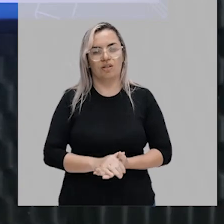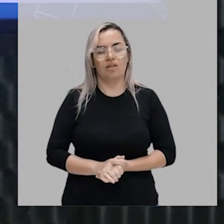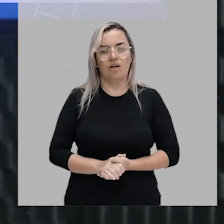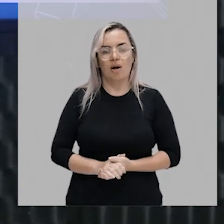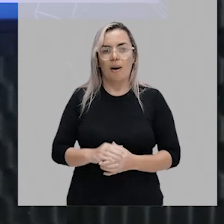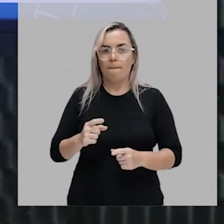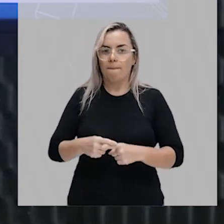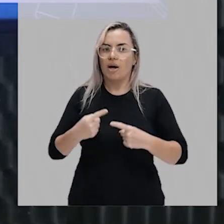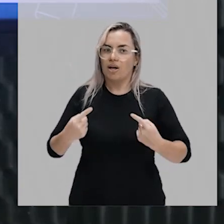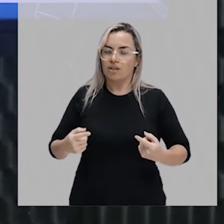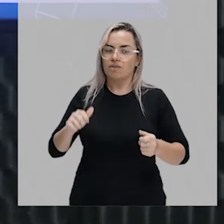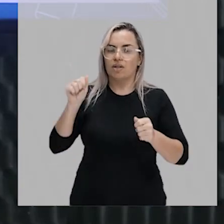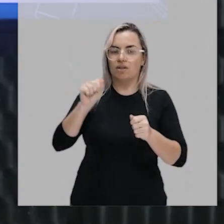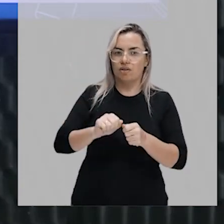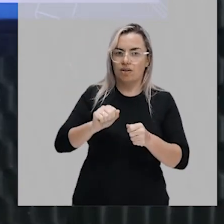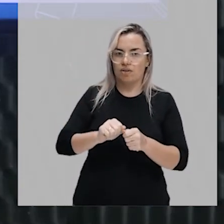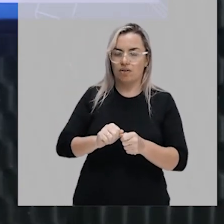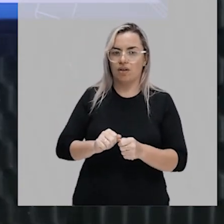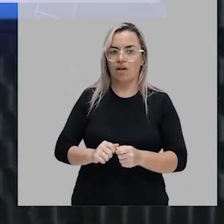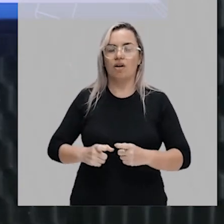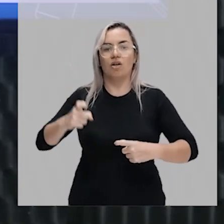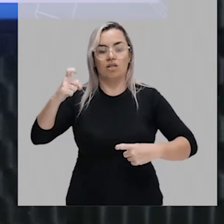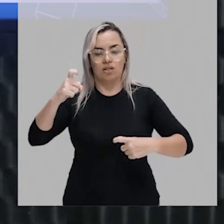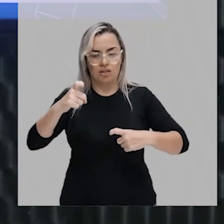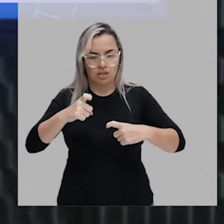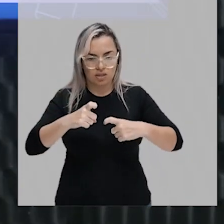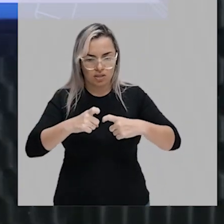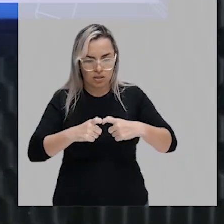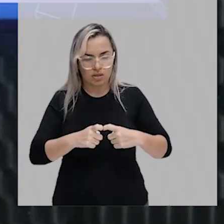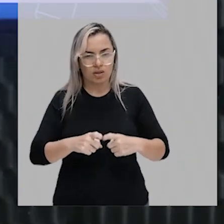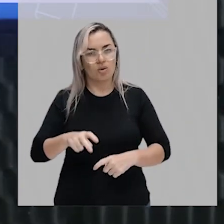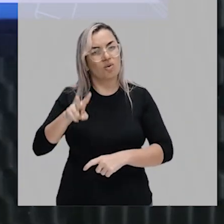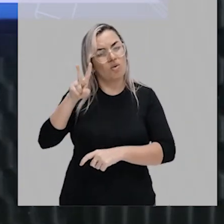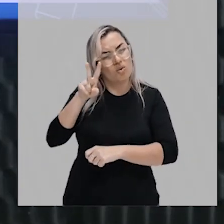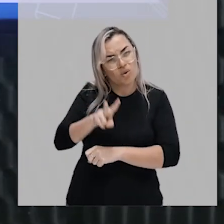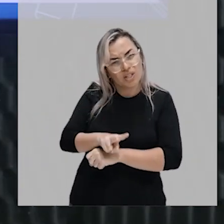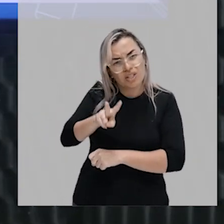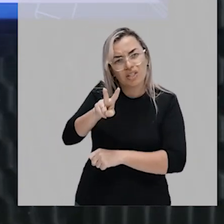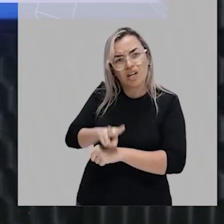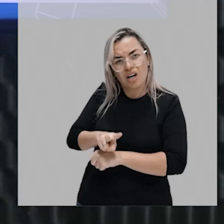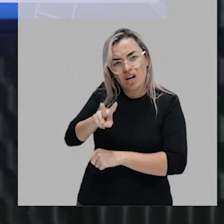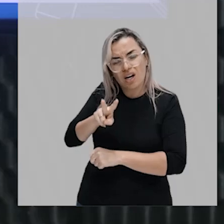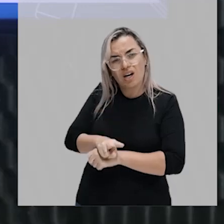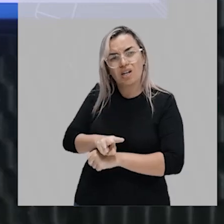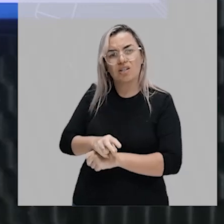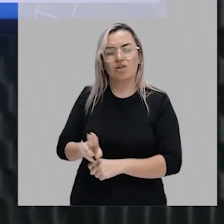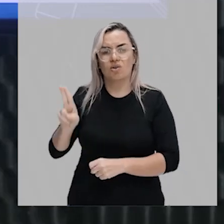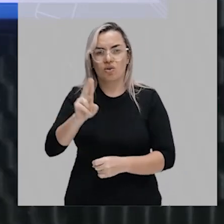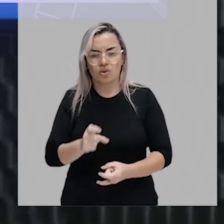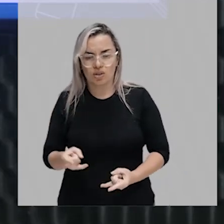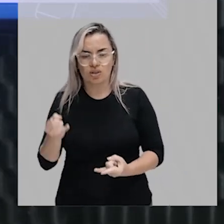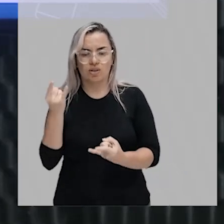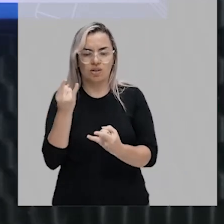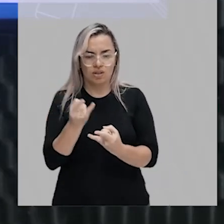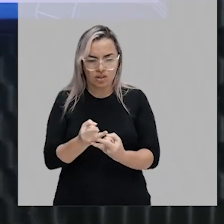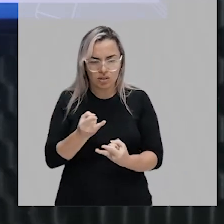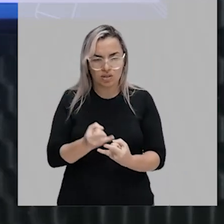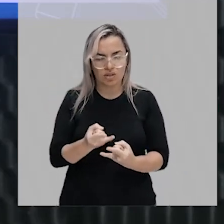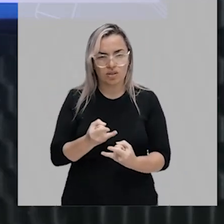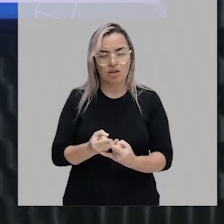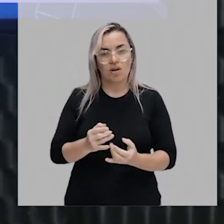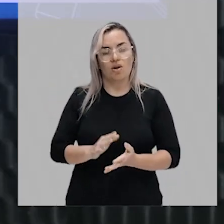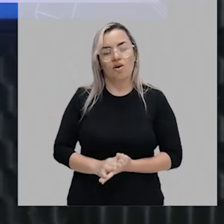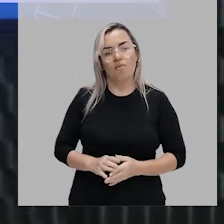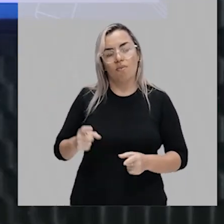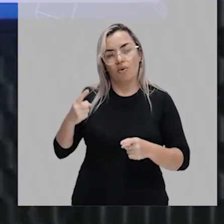proteja, tá? Se proteja para que você não vá propagar doenças ou até mesmo vir adquirir doença, ok?